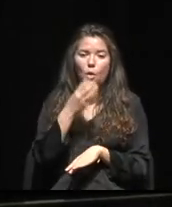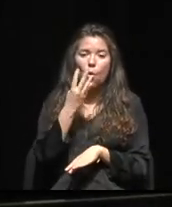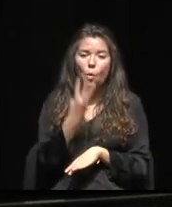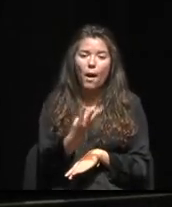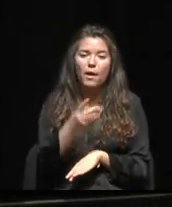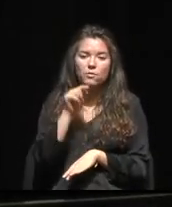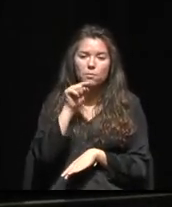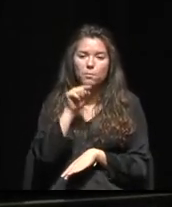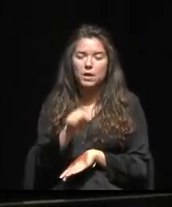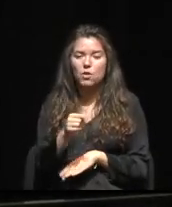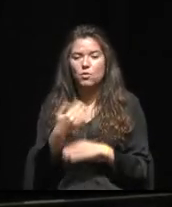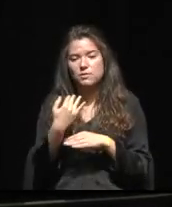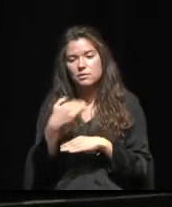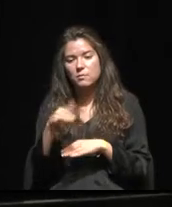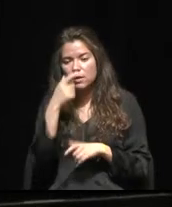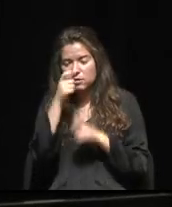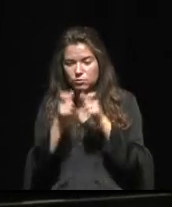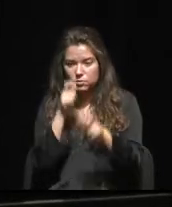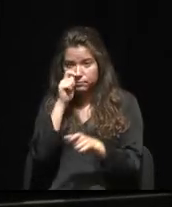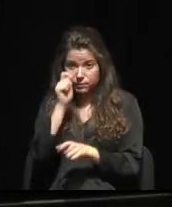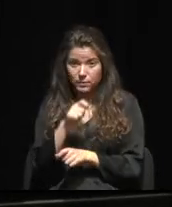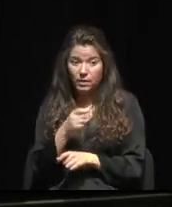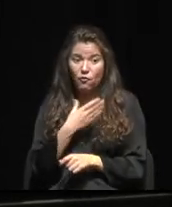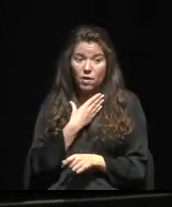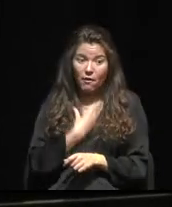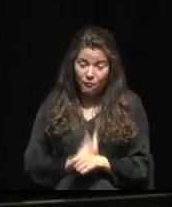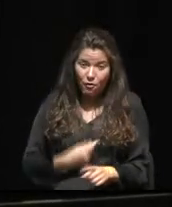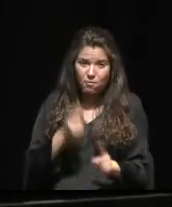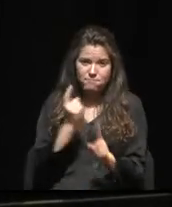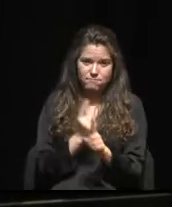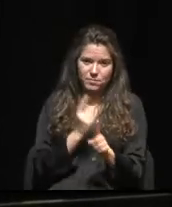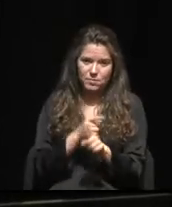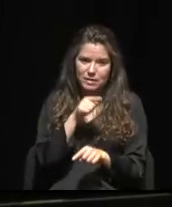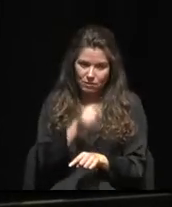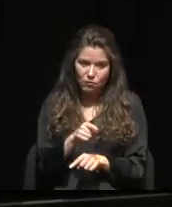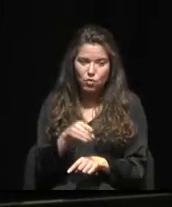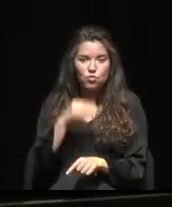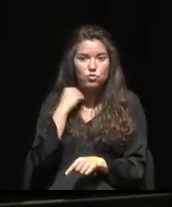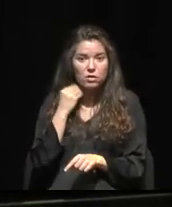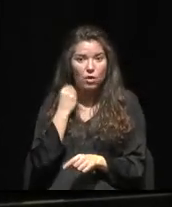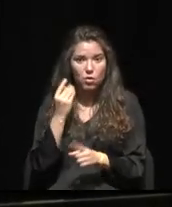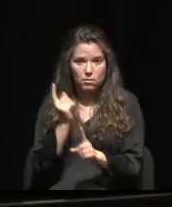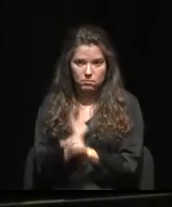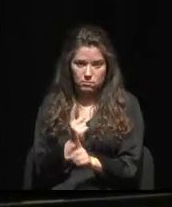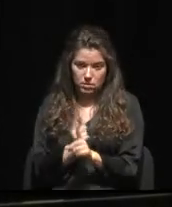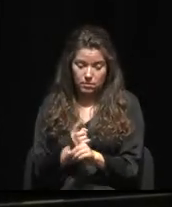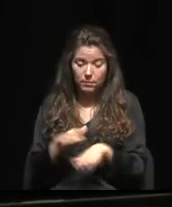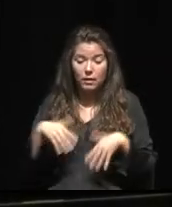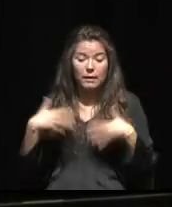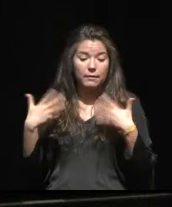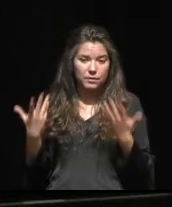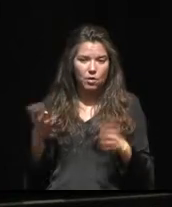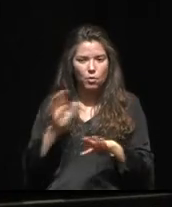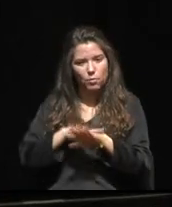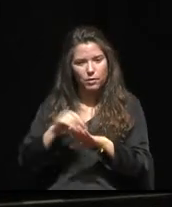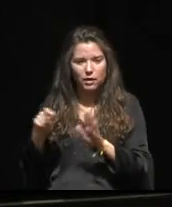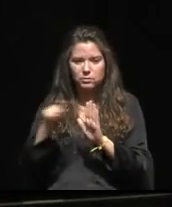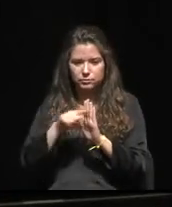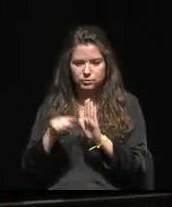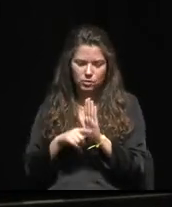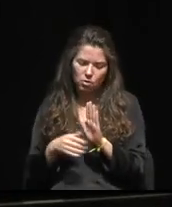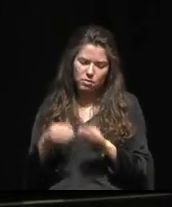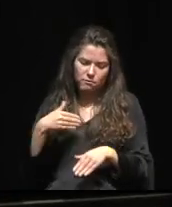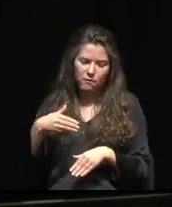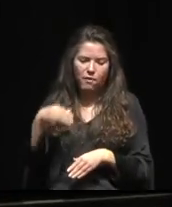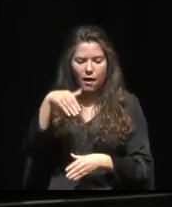e meio de ucranianos essa sim foi a fome esse sim foi o terror por todos estes motivos vamos obviamente